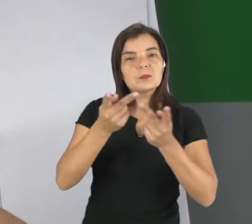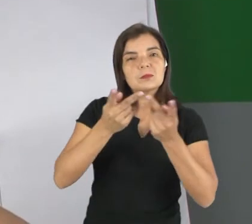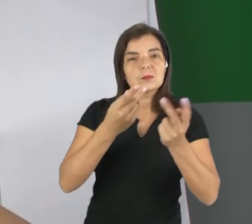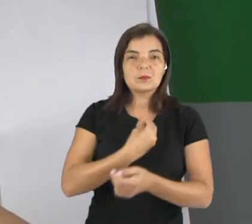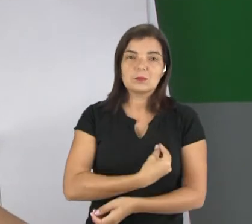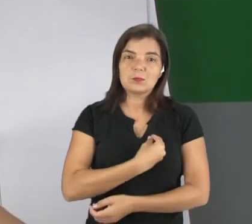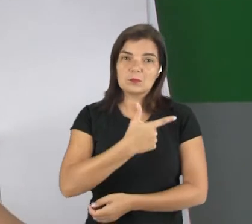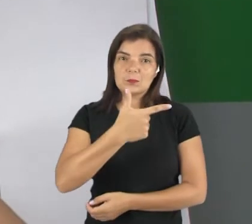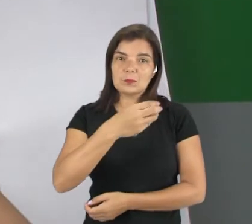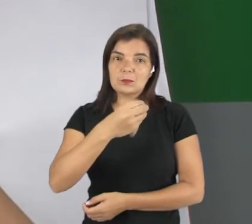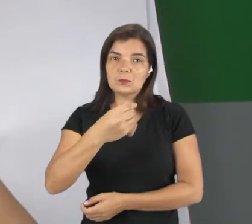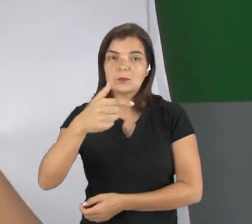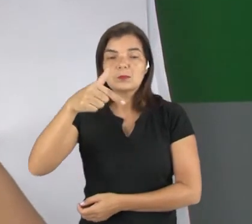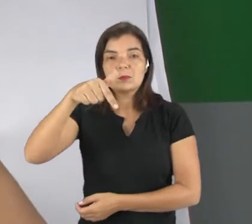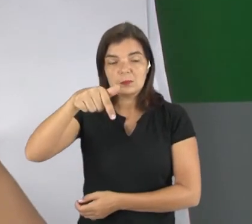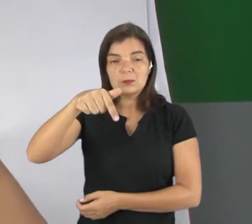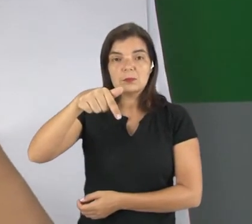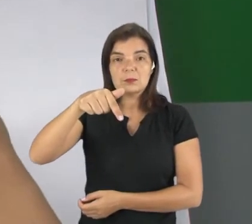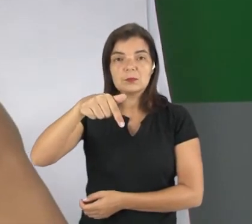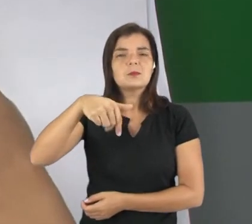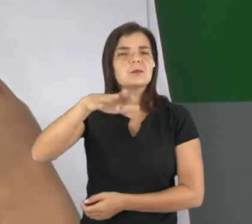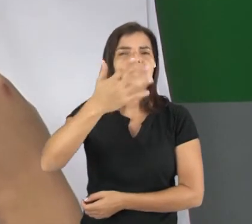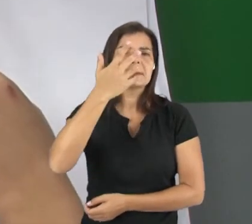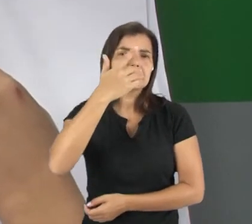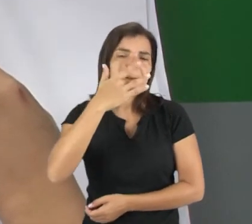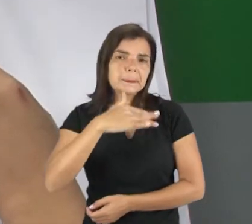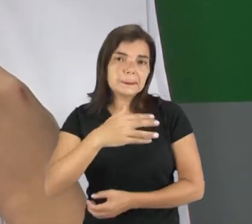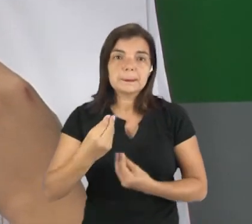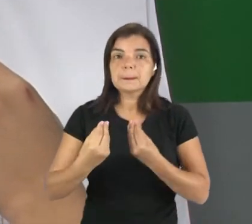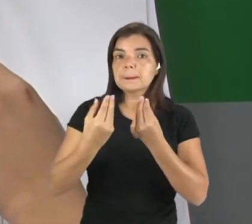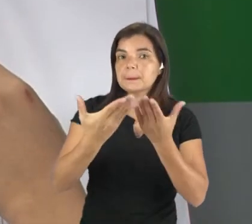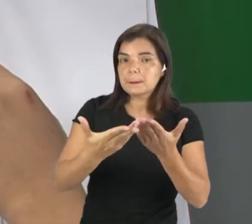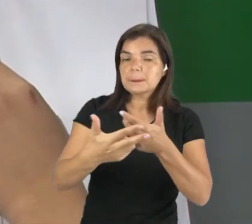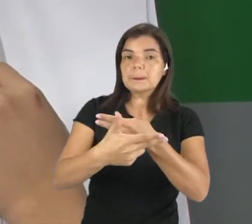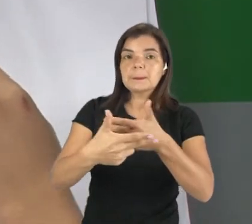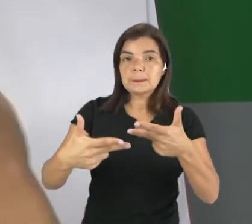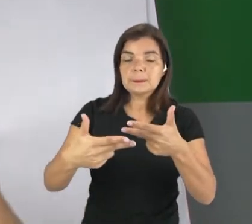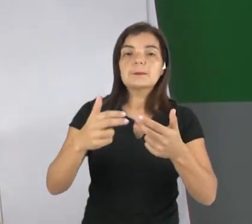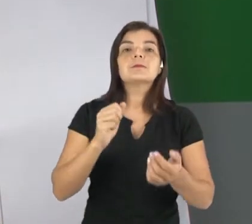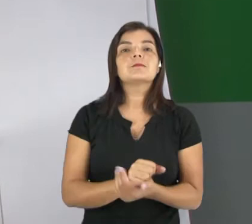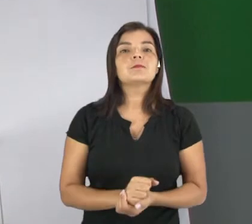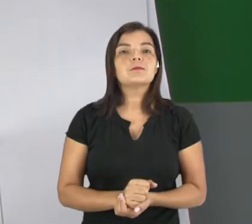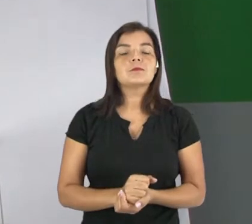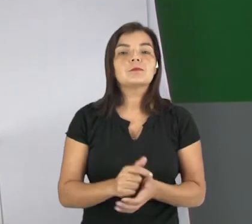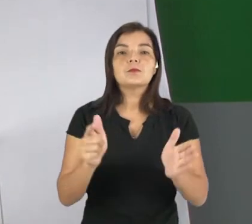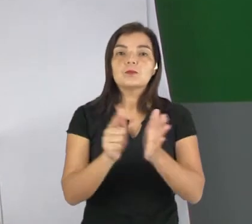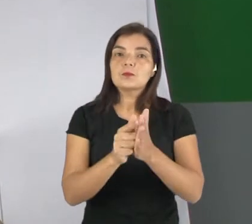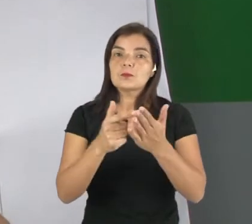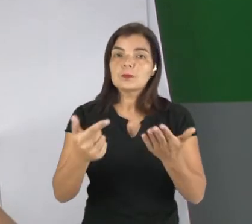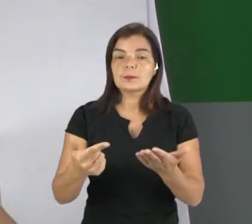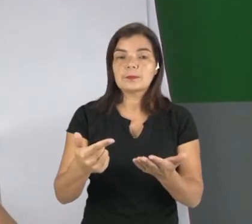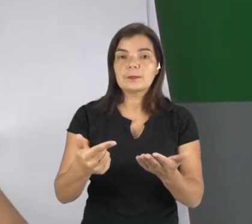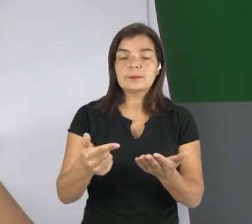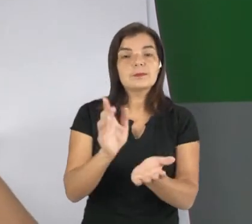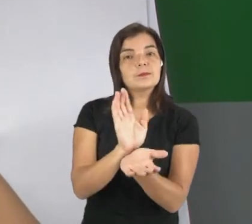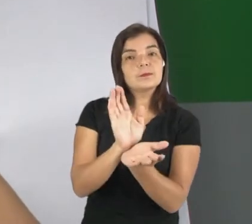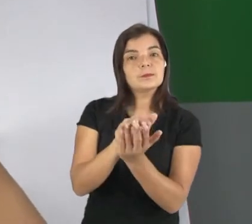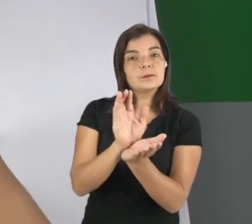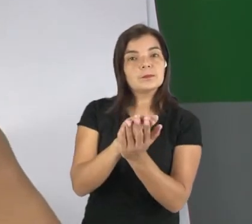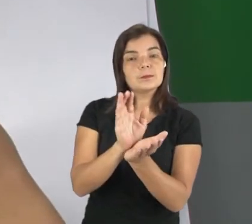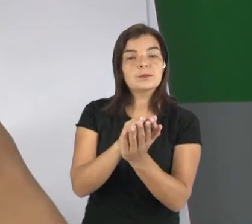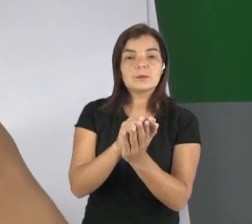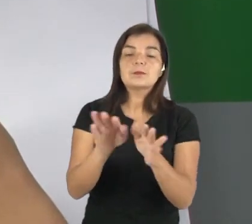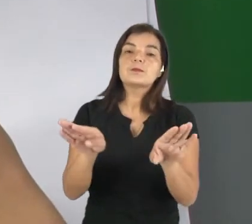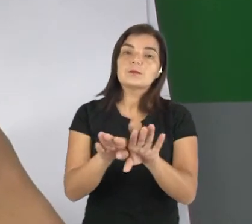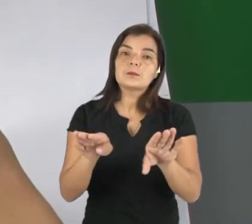desde 2017 e já atendeu mais de 500 crianças, somando as entregas de Porto, da Folha, Sergipe, Chapadinha,